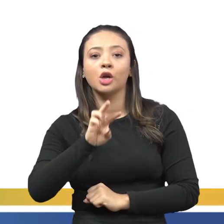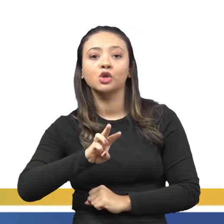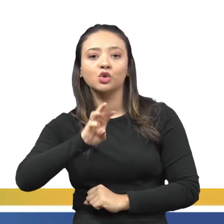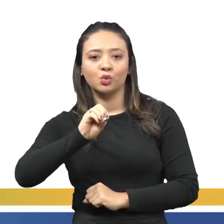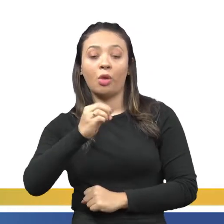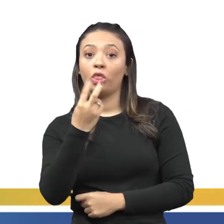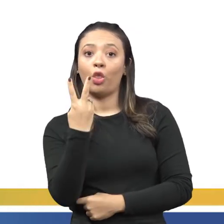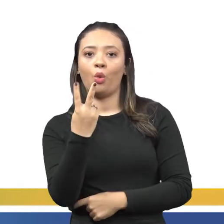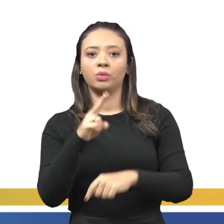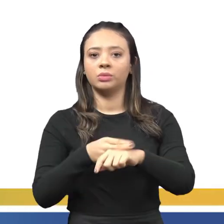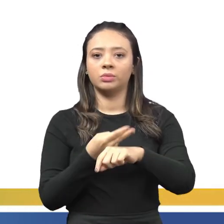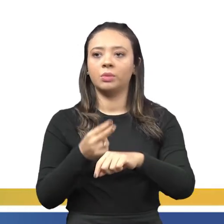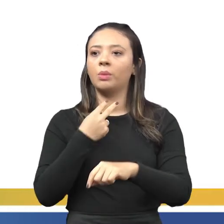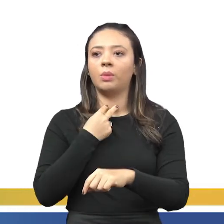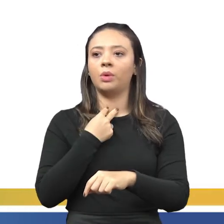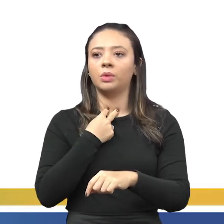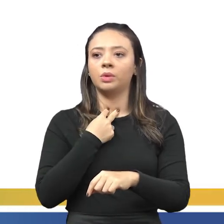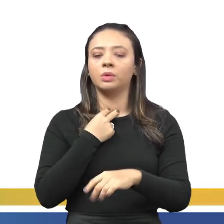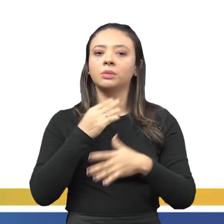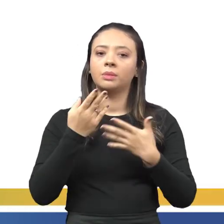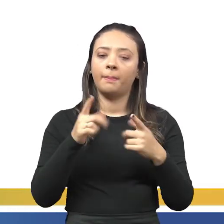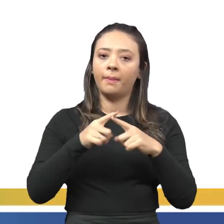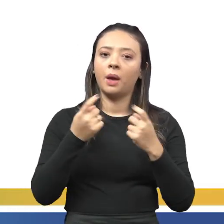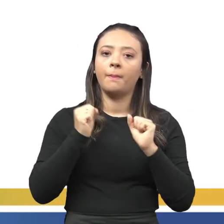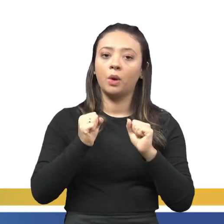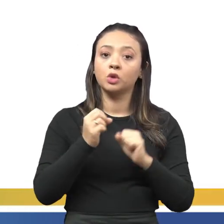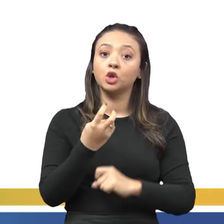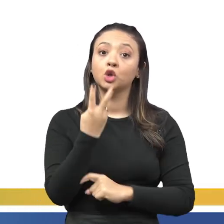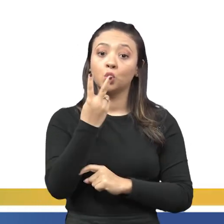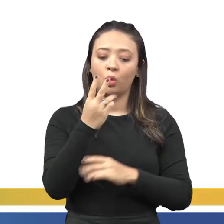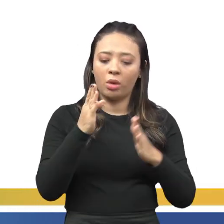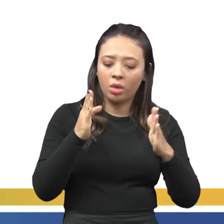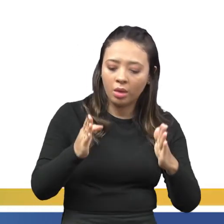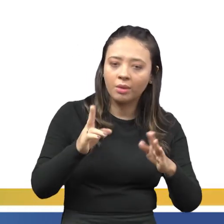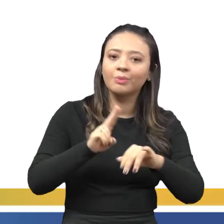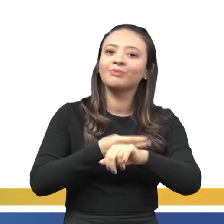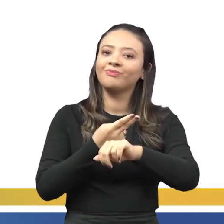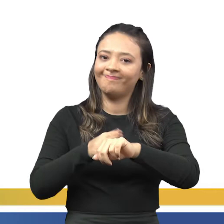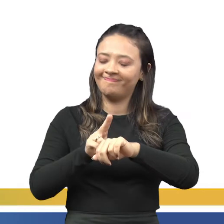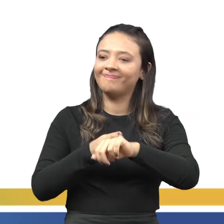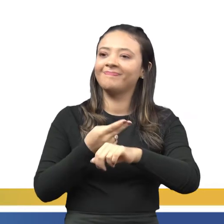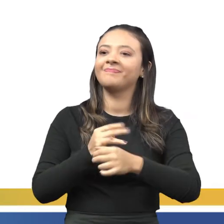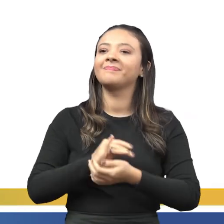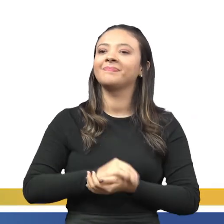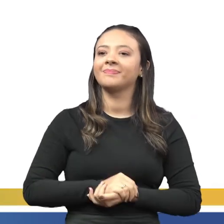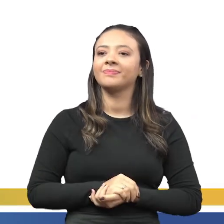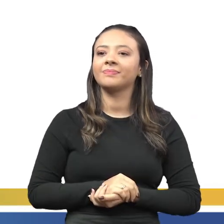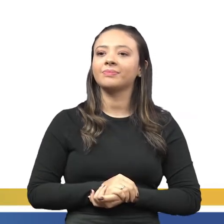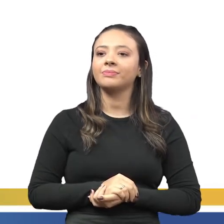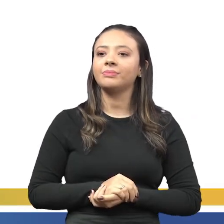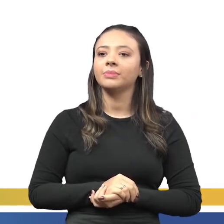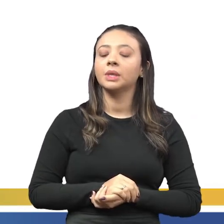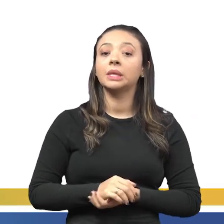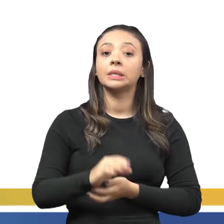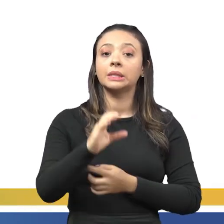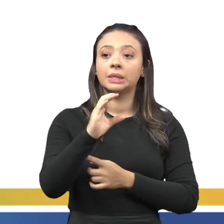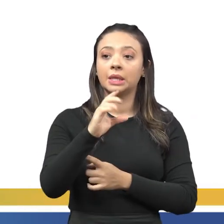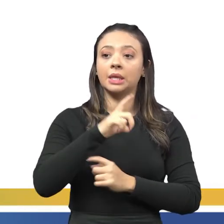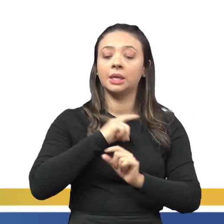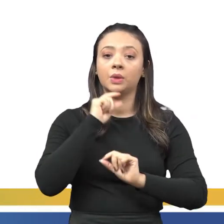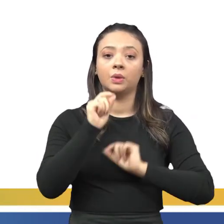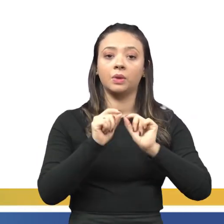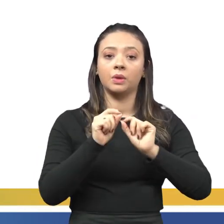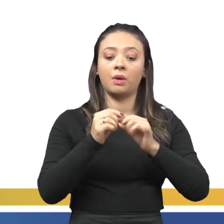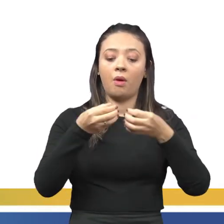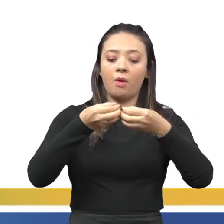dizer 2 chocolates. Então, você vai contar o quantificador. 2 bars of chocolate. 2 barras de